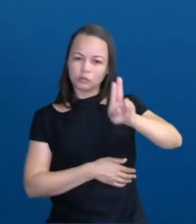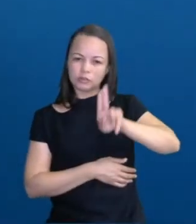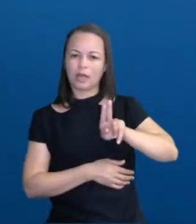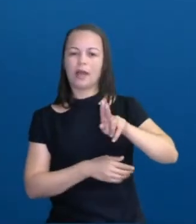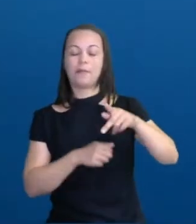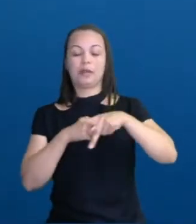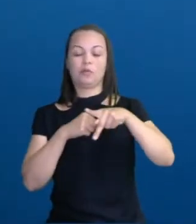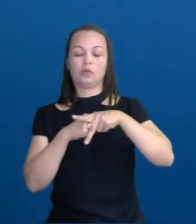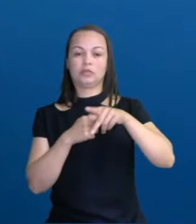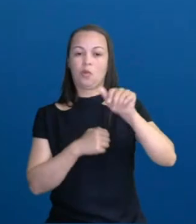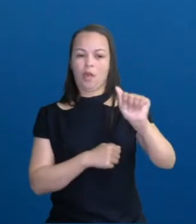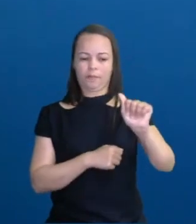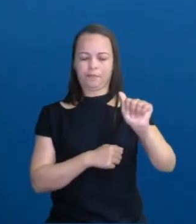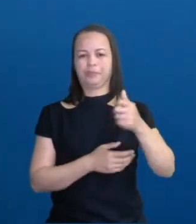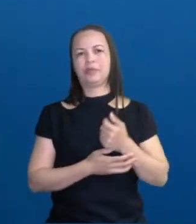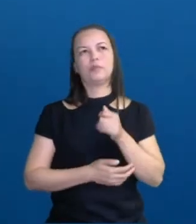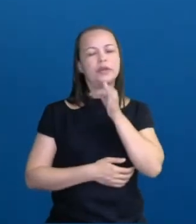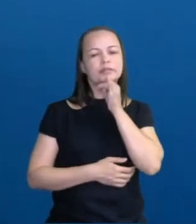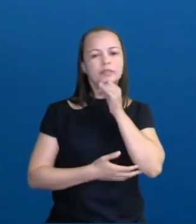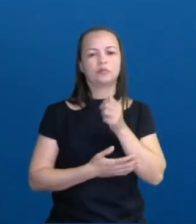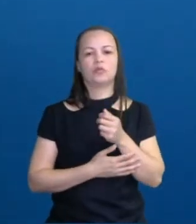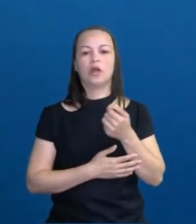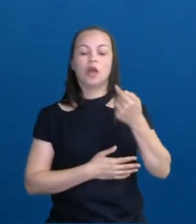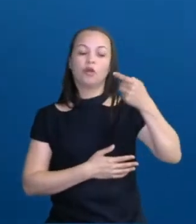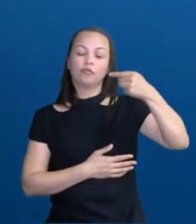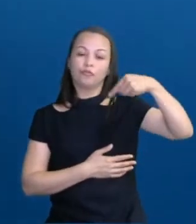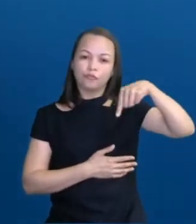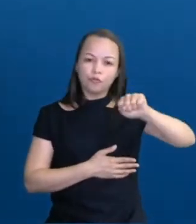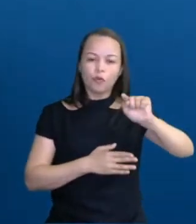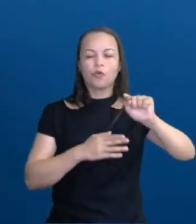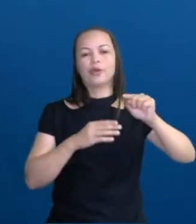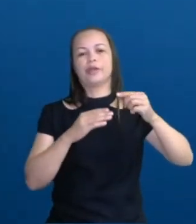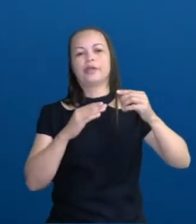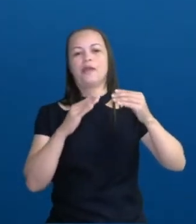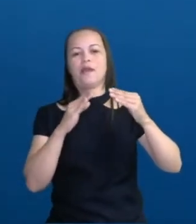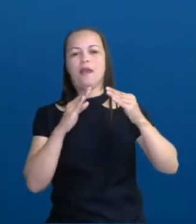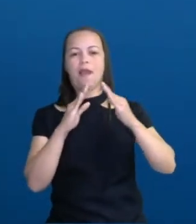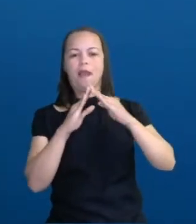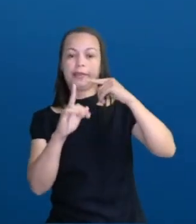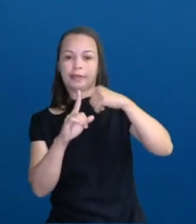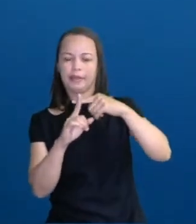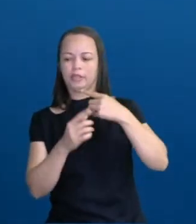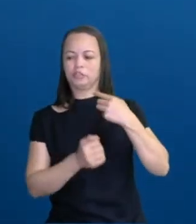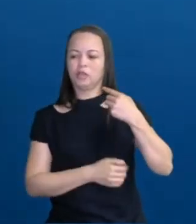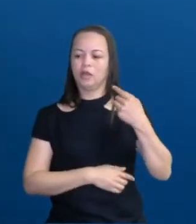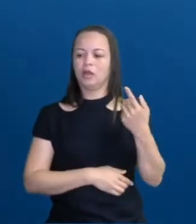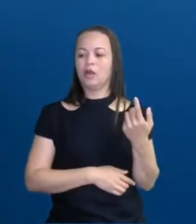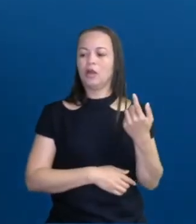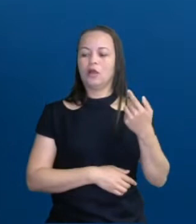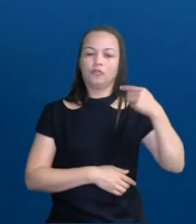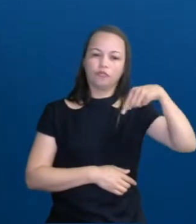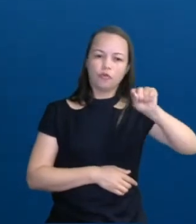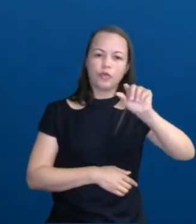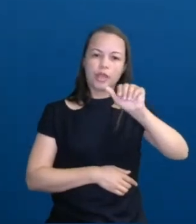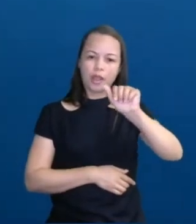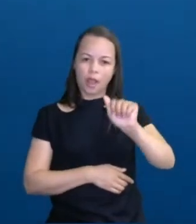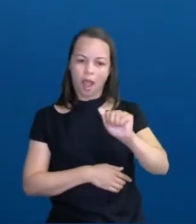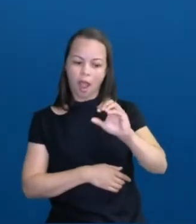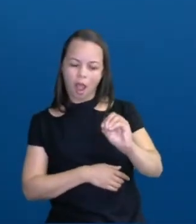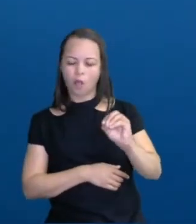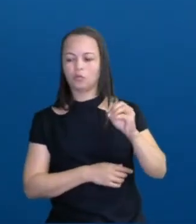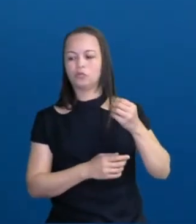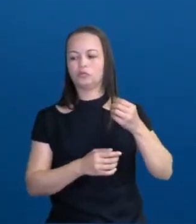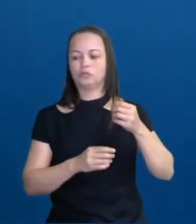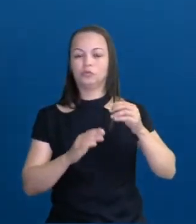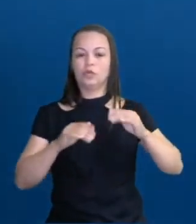exemplo fui à igreja Fui à escola Fui ao Supermercado